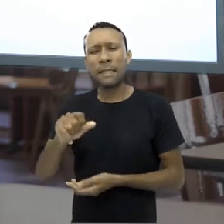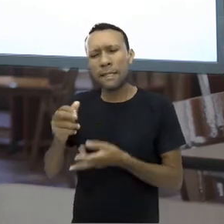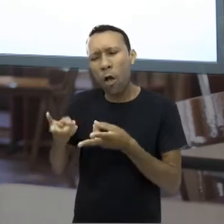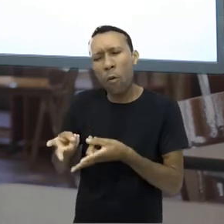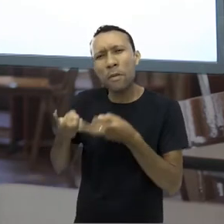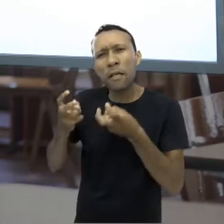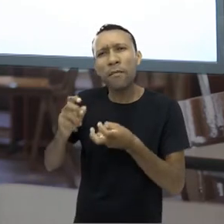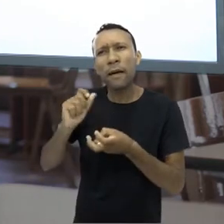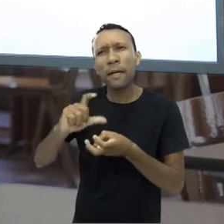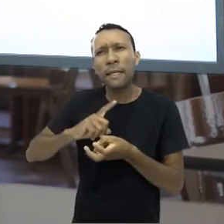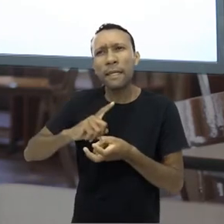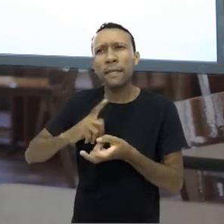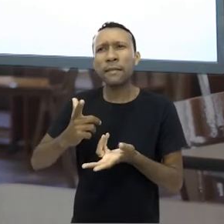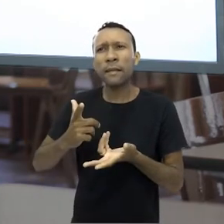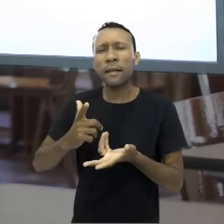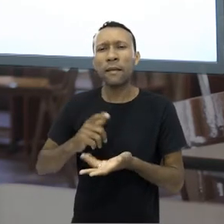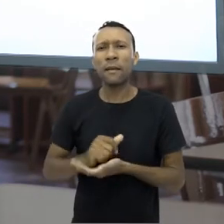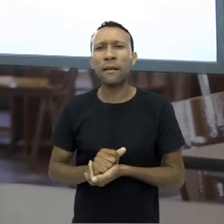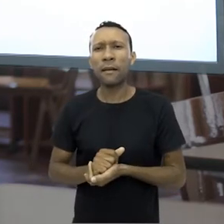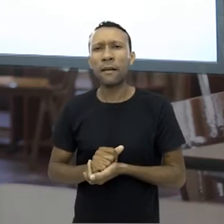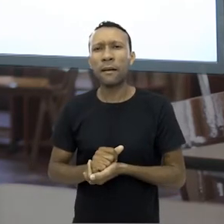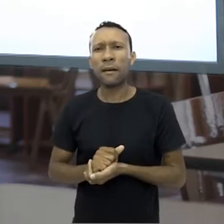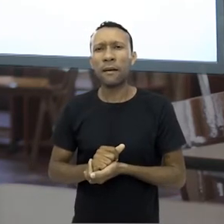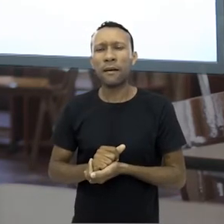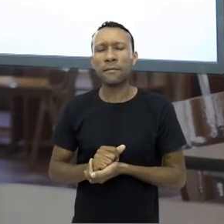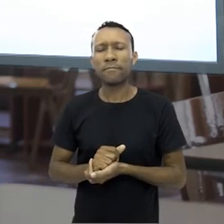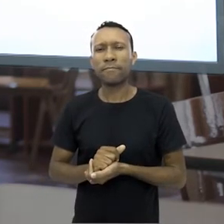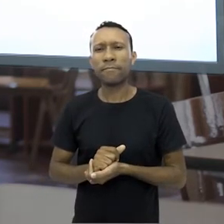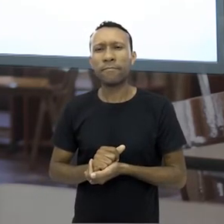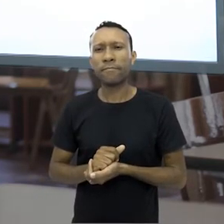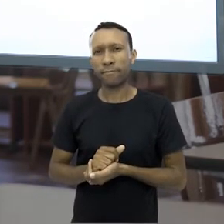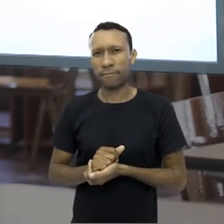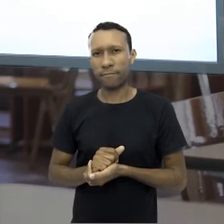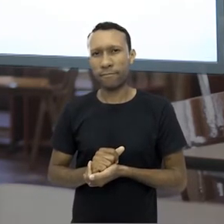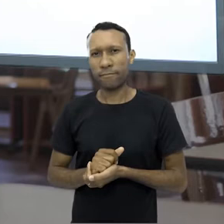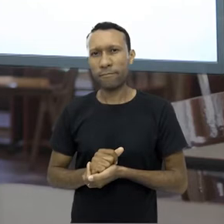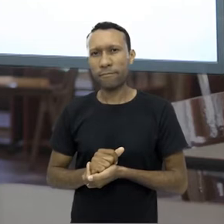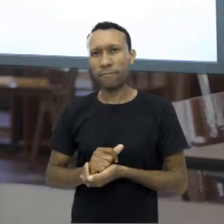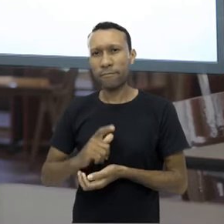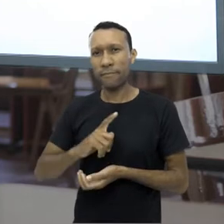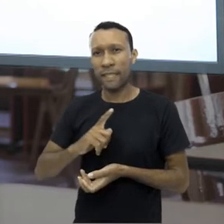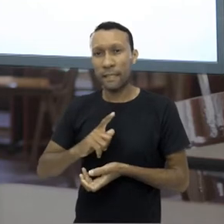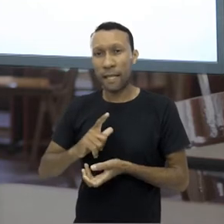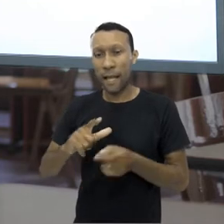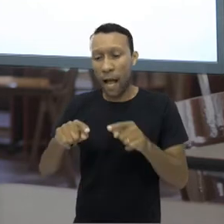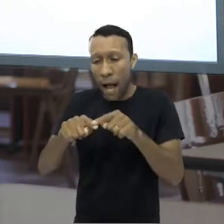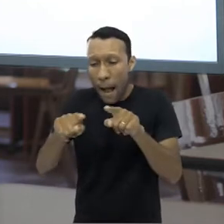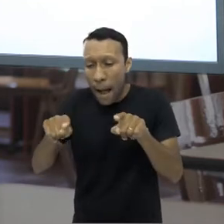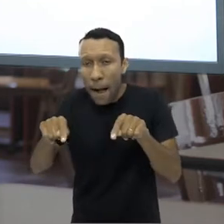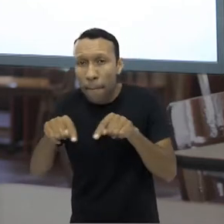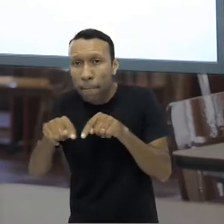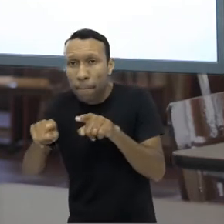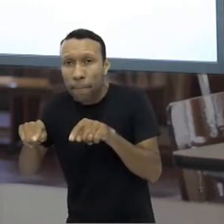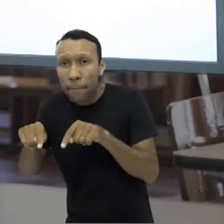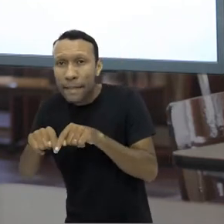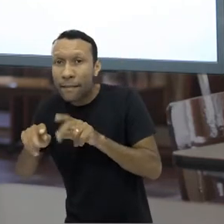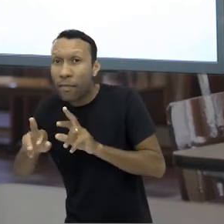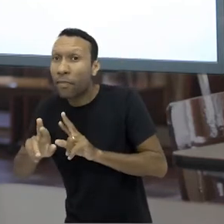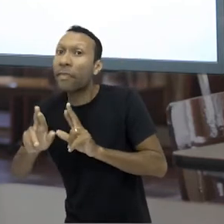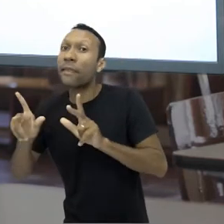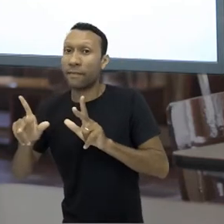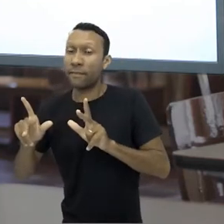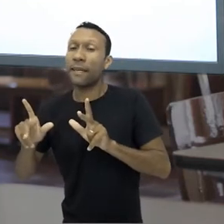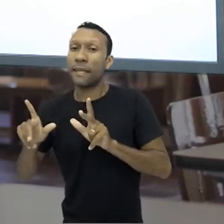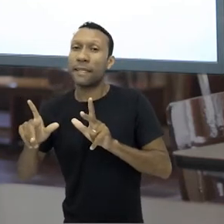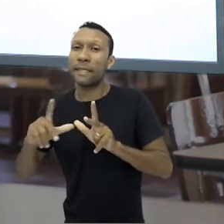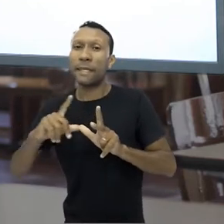observar, ó, a área do terreno e a área construída, que é a área da casa, tem medidas diferentes, não é? A área construída